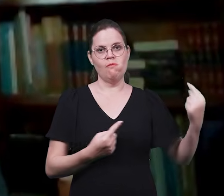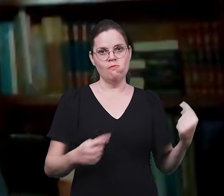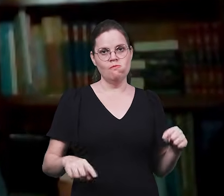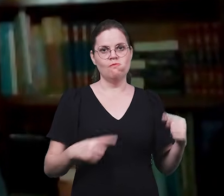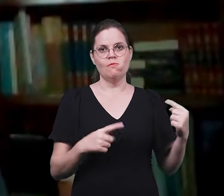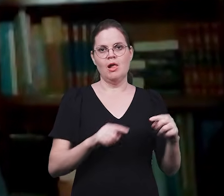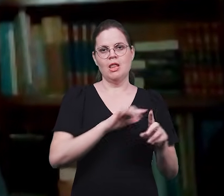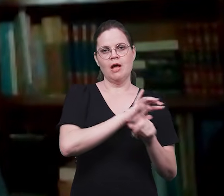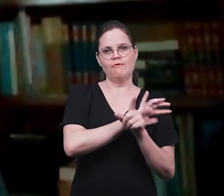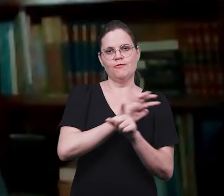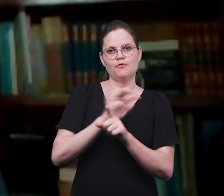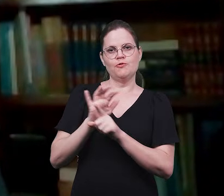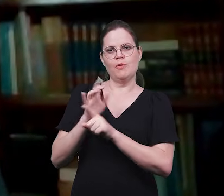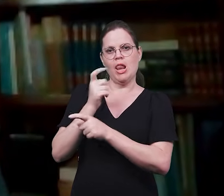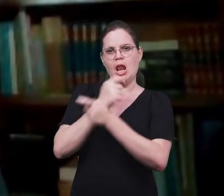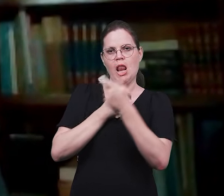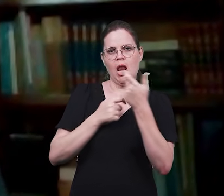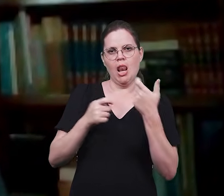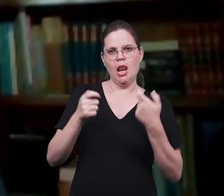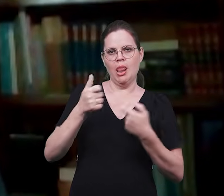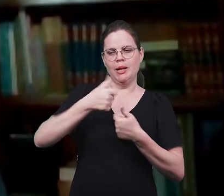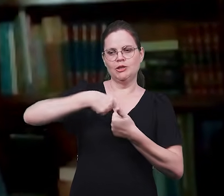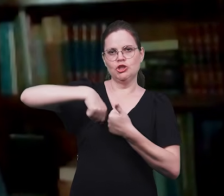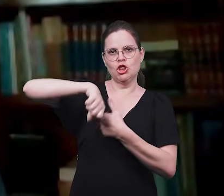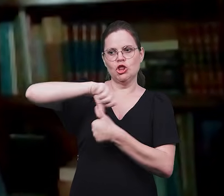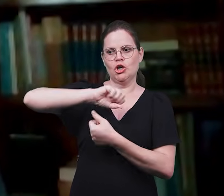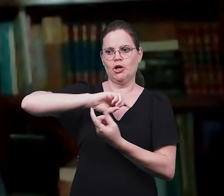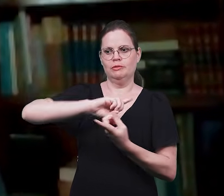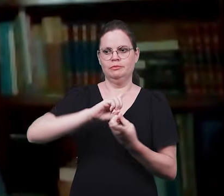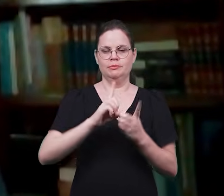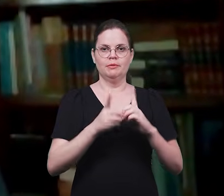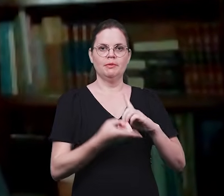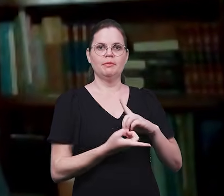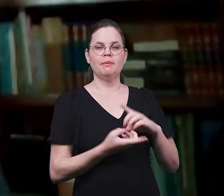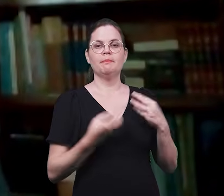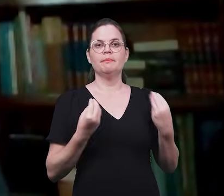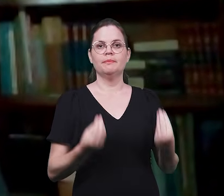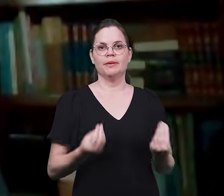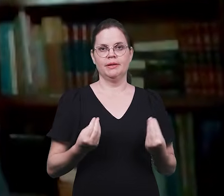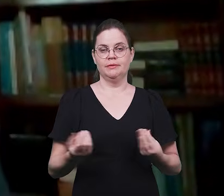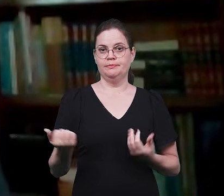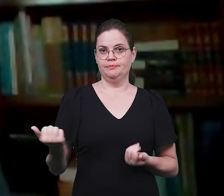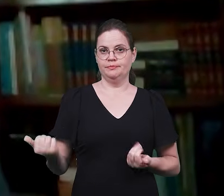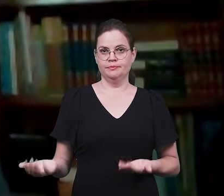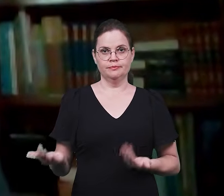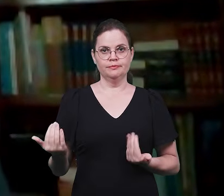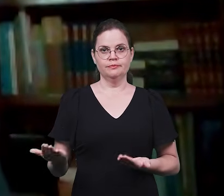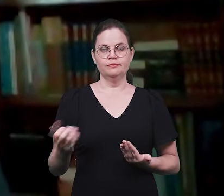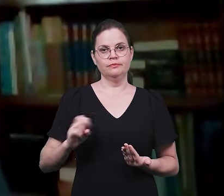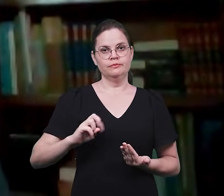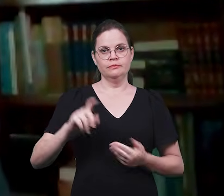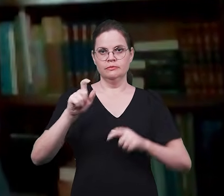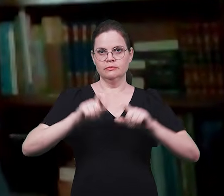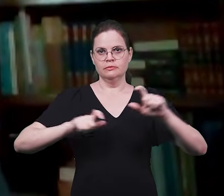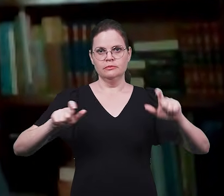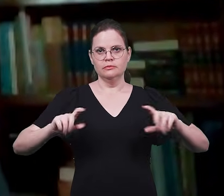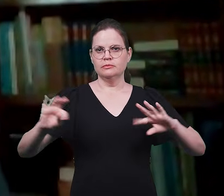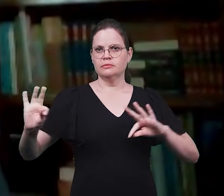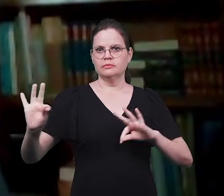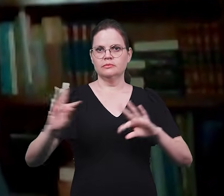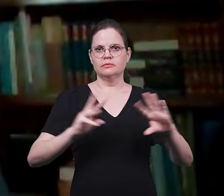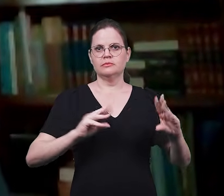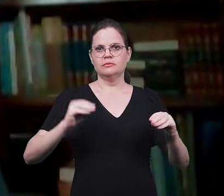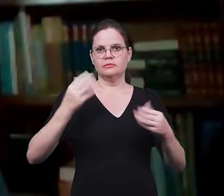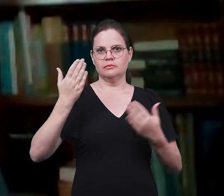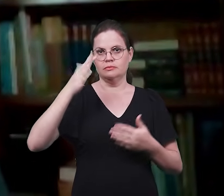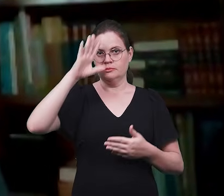adversário das nossas vidas intenta, né? Ele quer fazer uma mudança cultural para que o jovem, o homem,